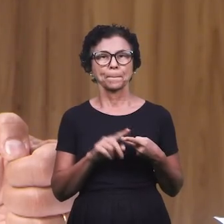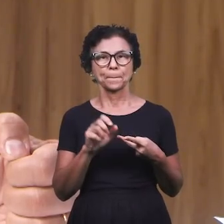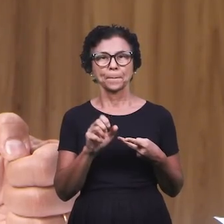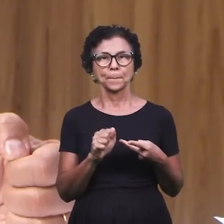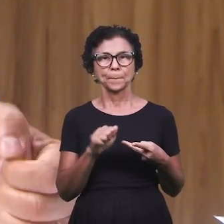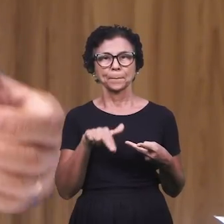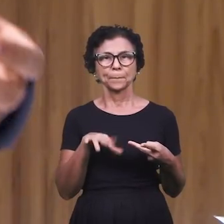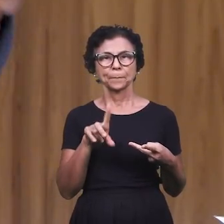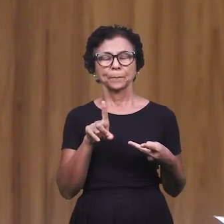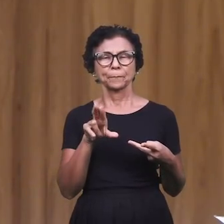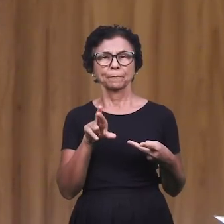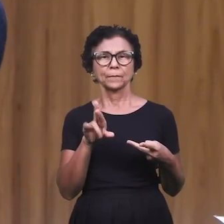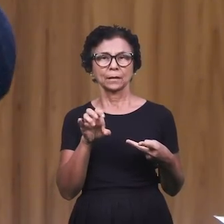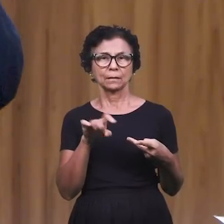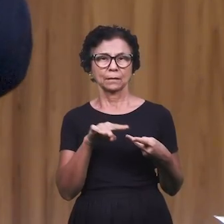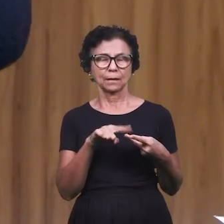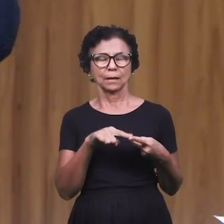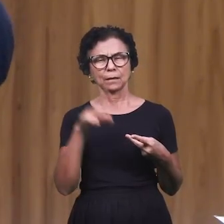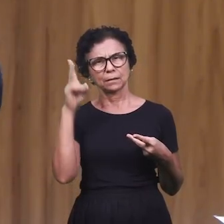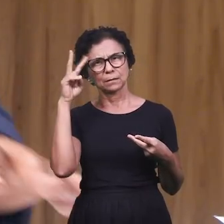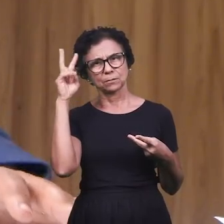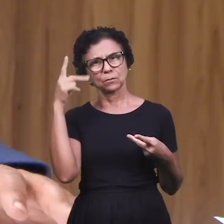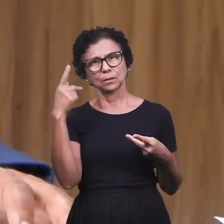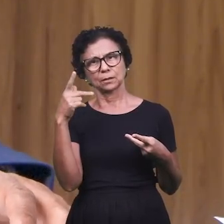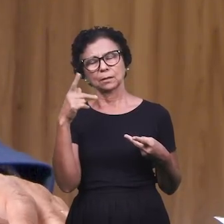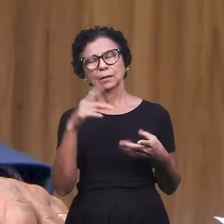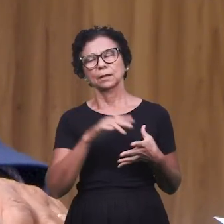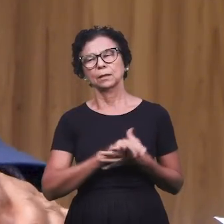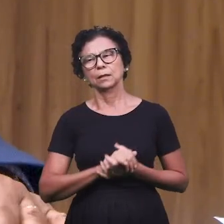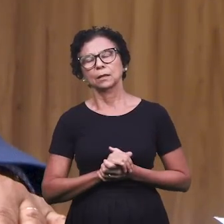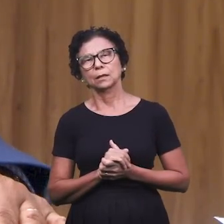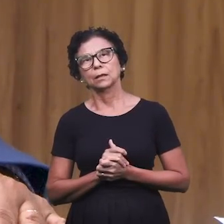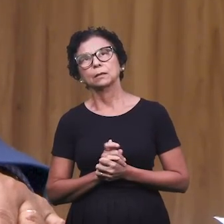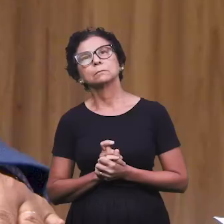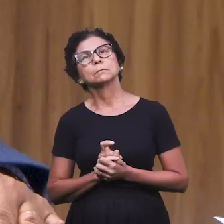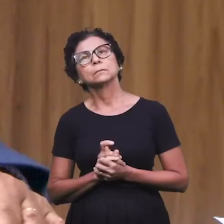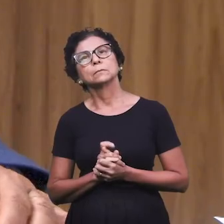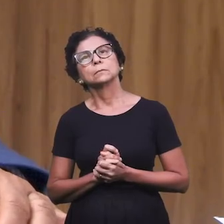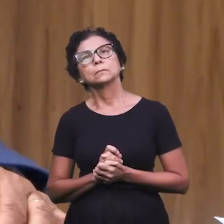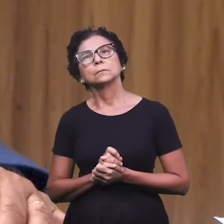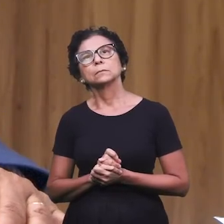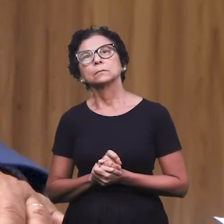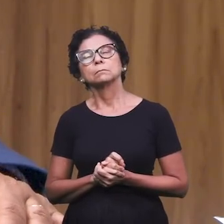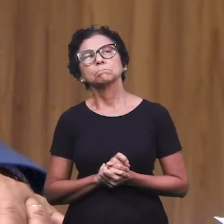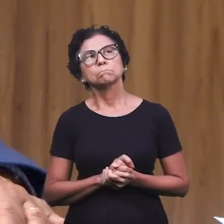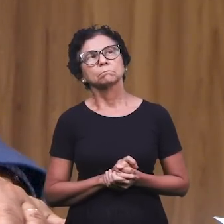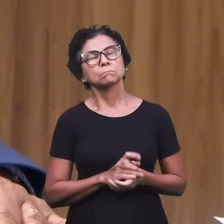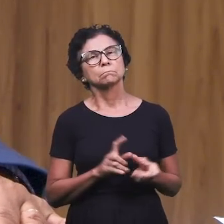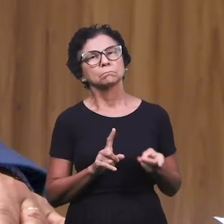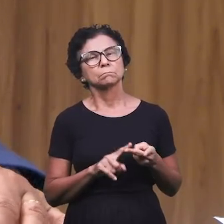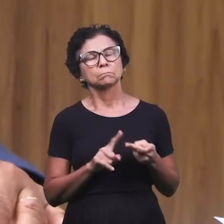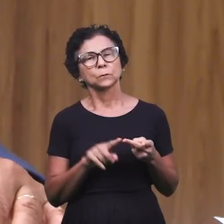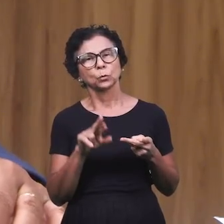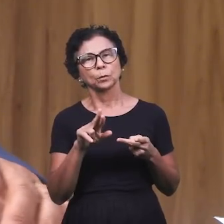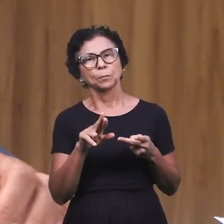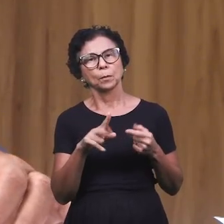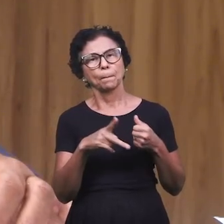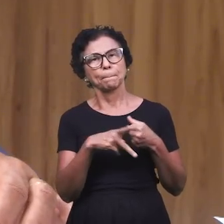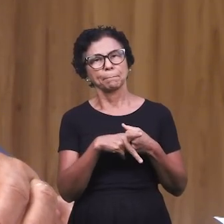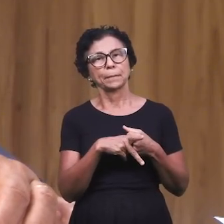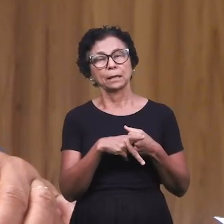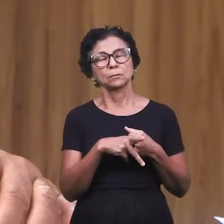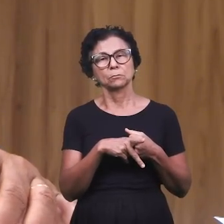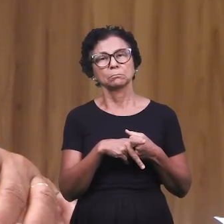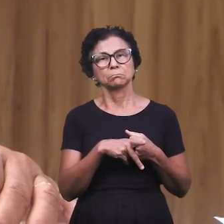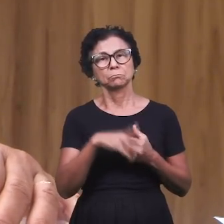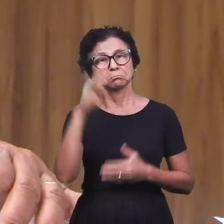podemos dizer que a história dele foi ali Pedro, o irmão dele, que foi o destaque na